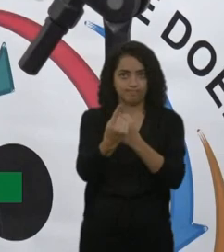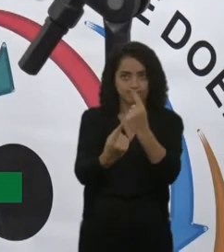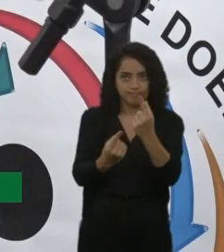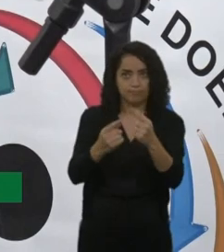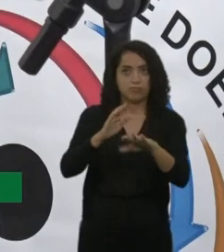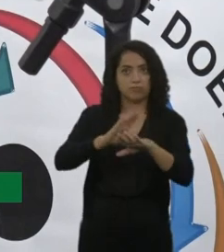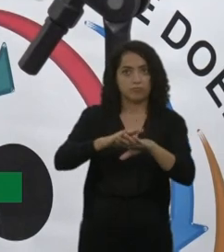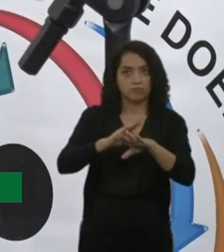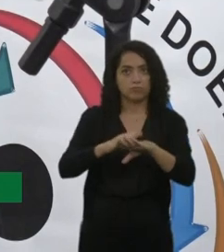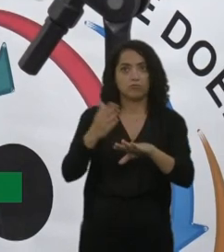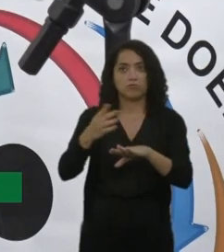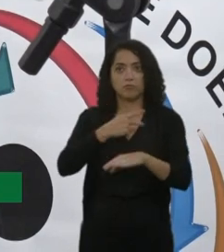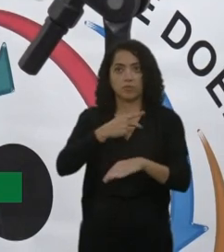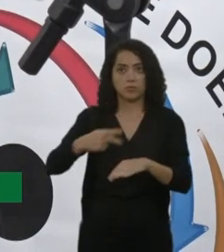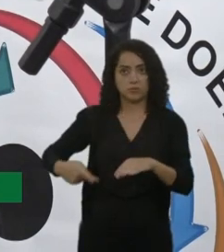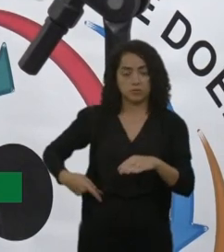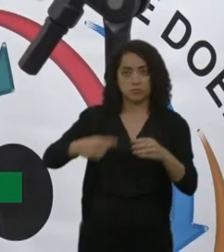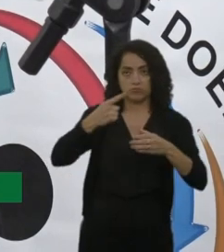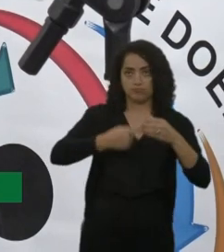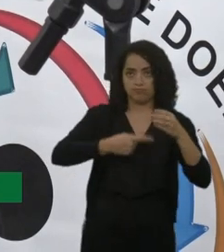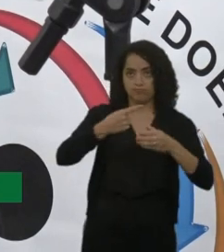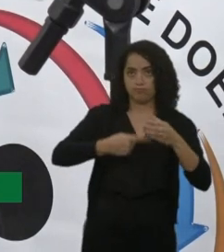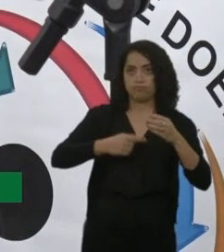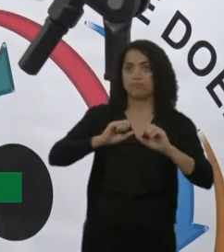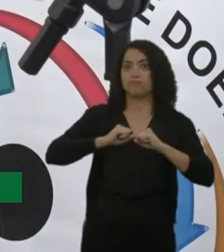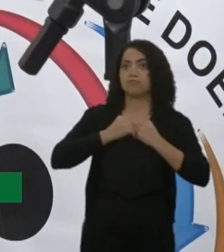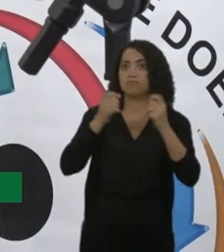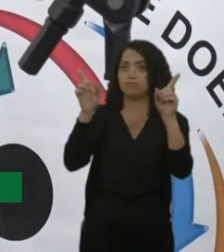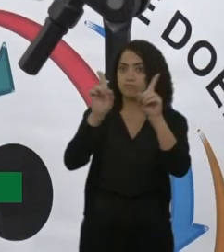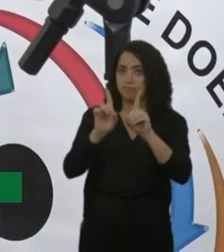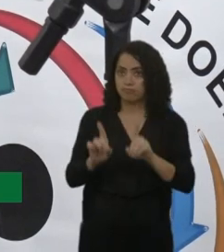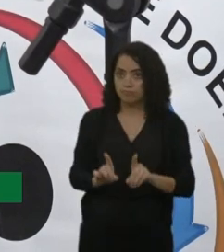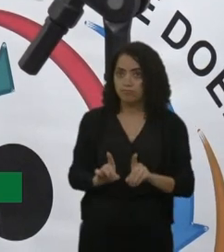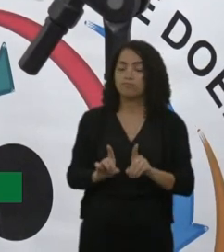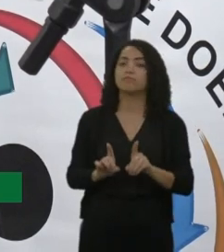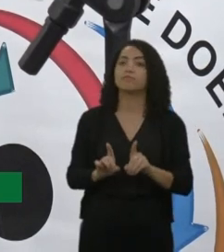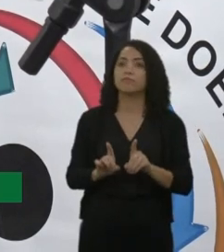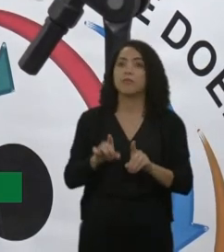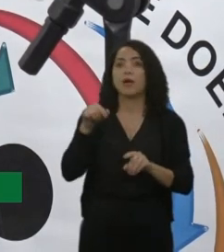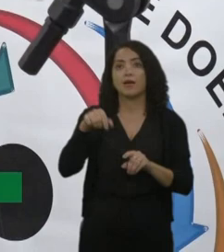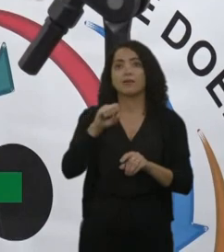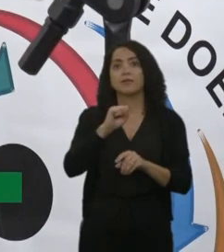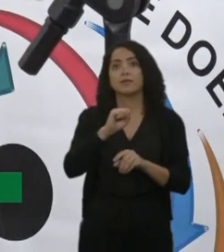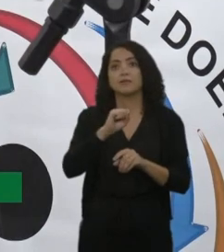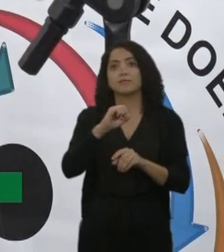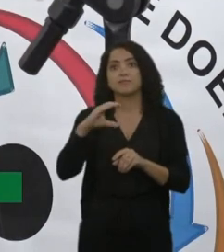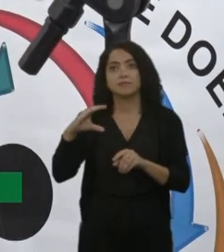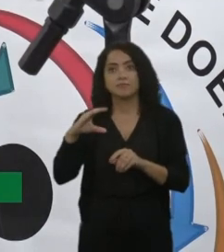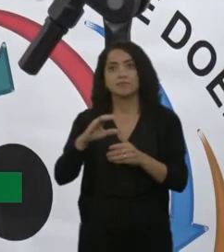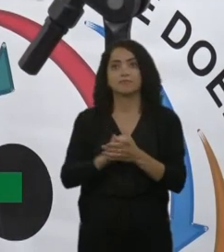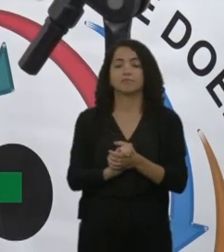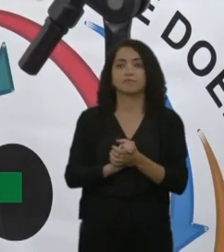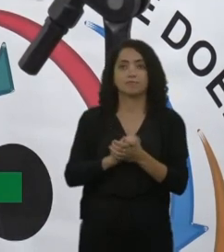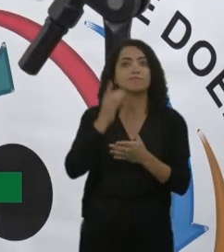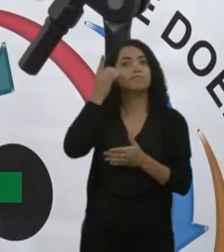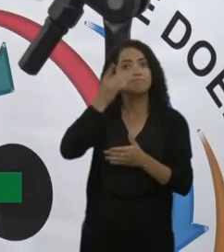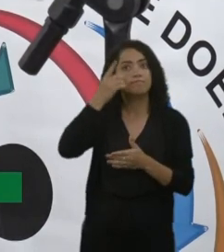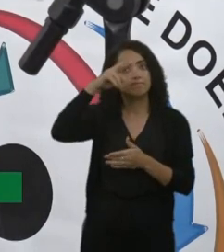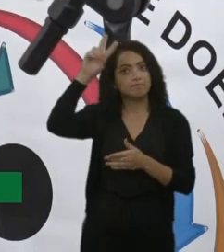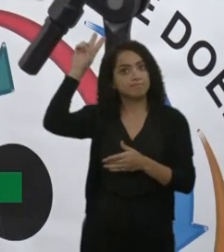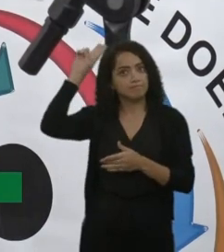de Defesa dos Direitos da Pessoa com Deficiência da Assembleia Legislativa, deputado estadual Dr. Vicente